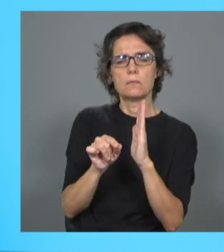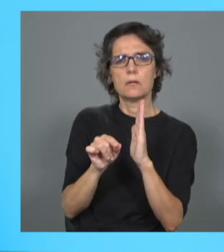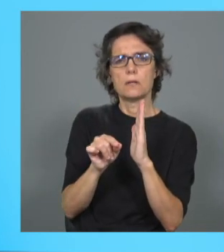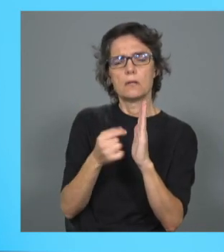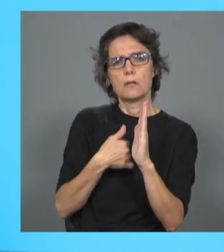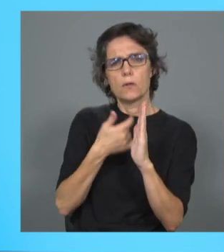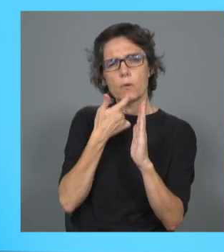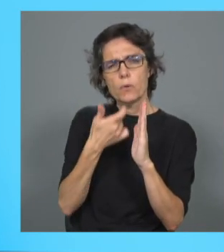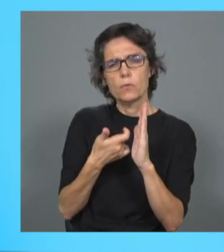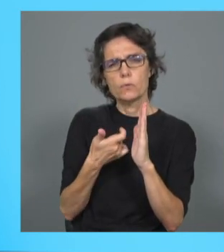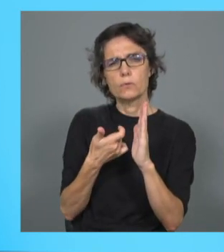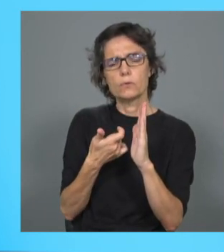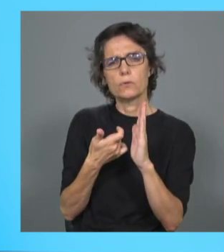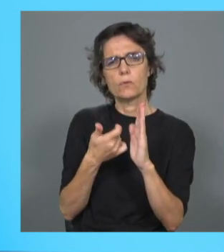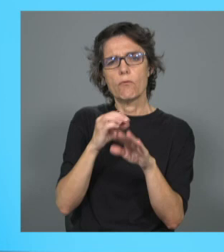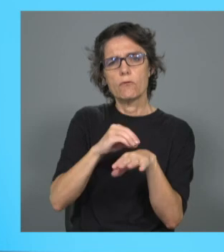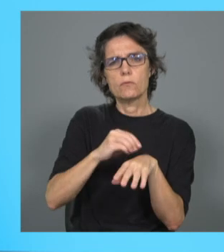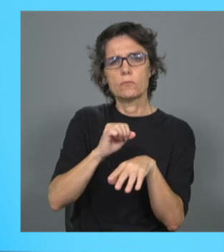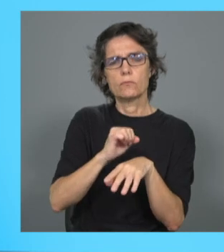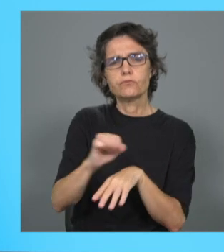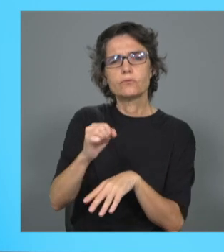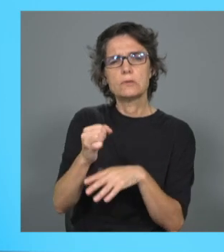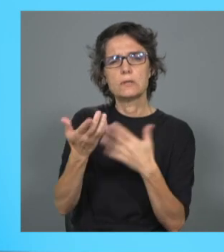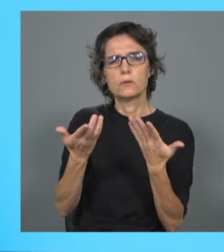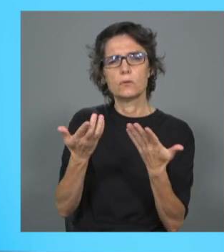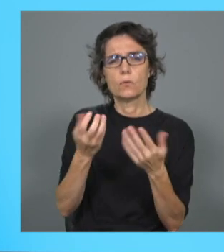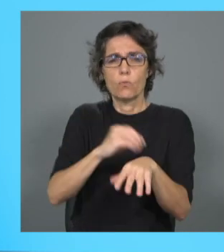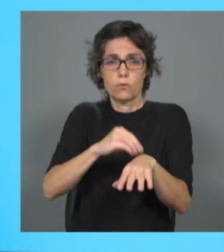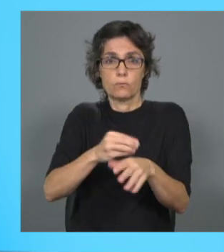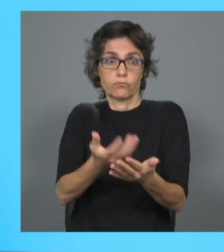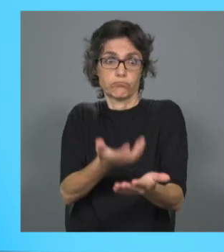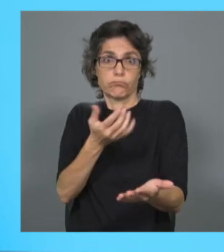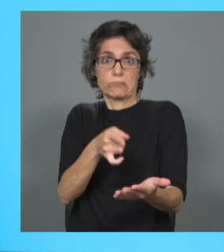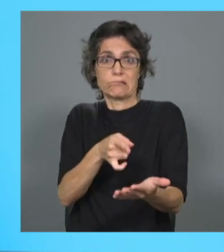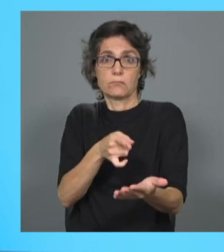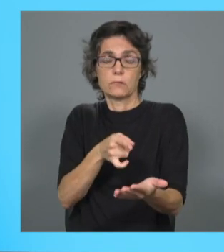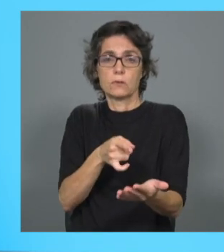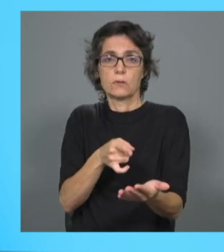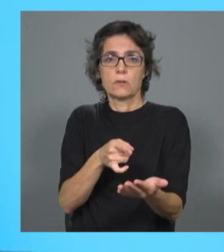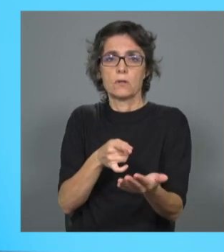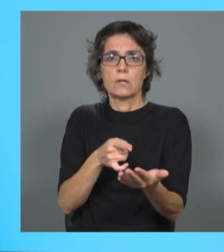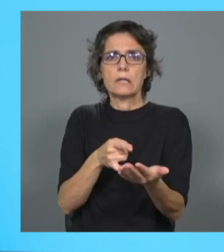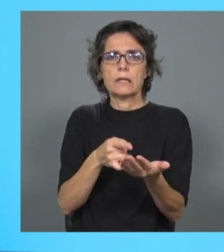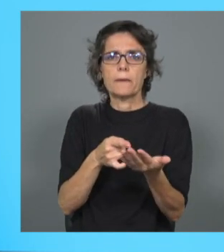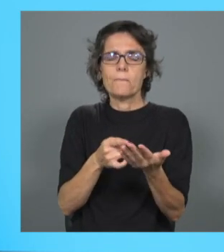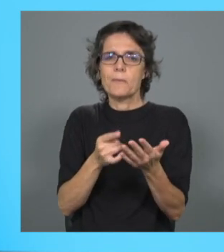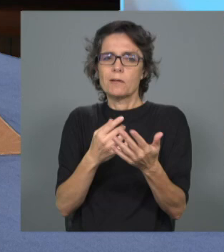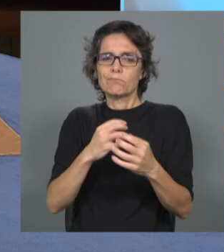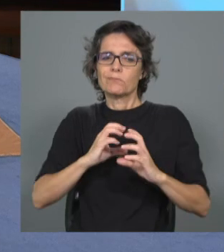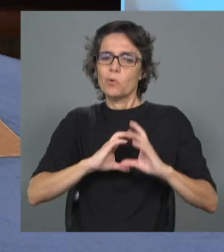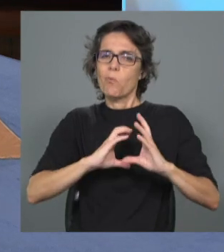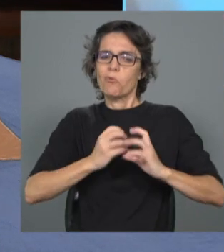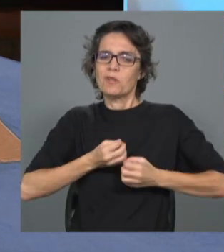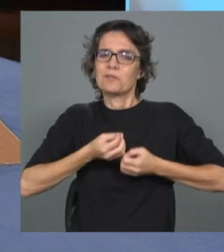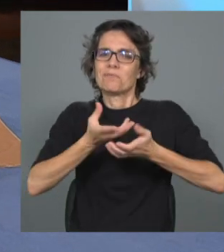o testemunho marca, se calhar marca acima de tudo, é o testemunho que caracteriza, não é? E que toca ao coração do outro. Sim, só